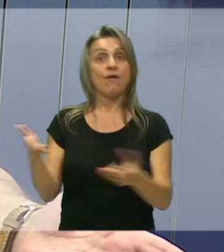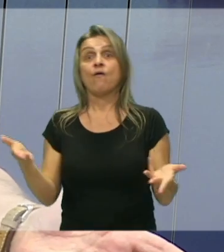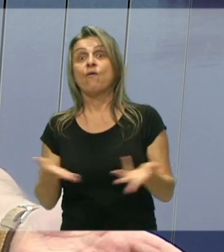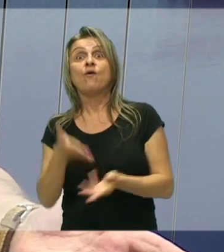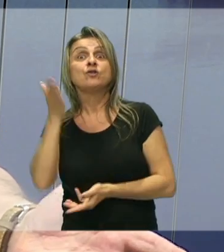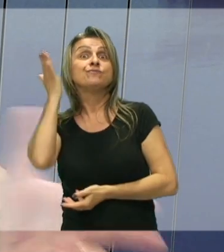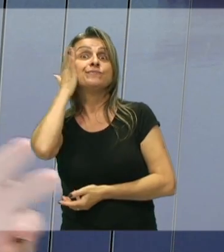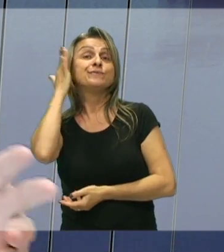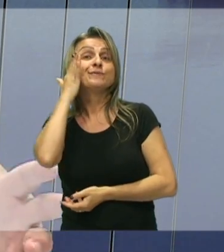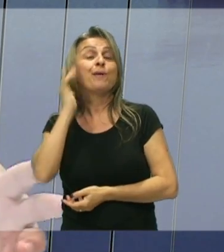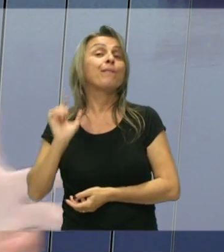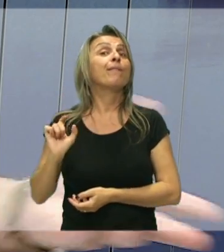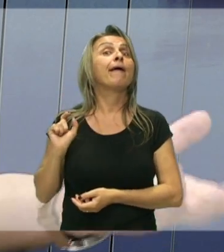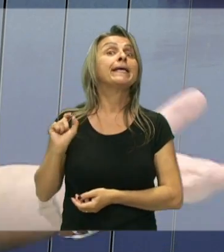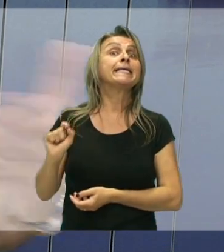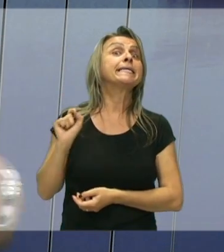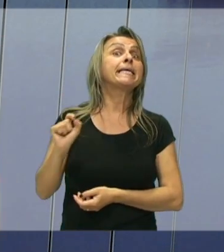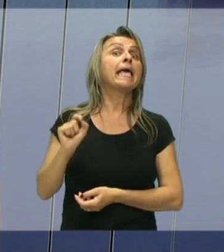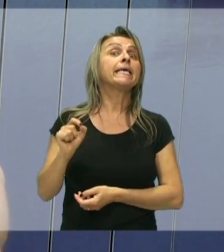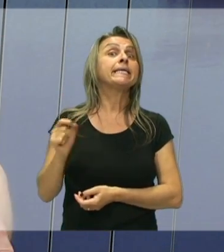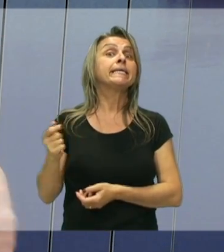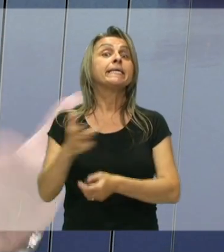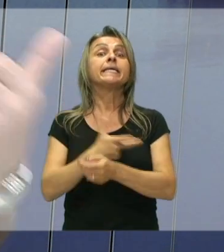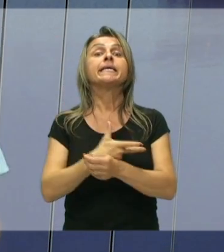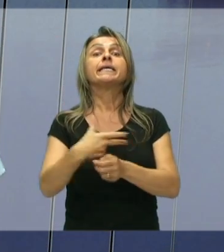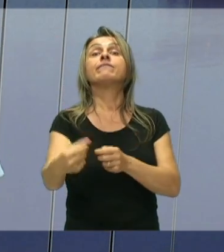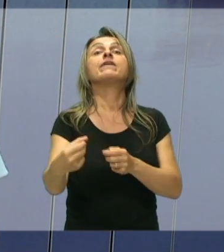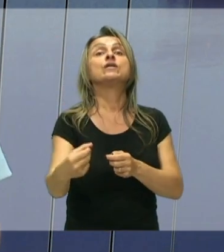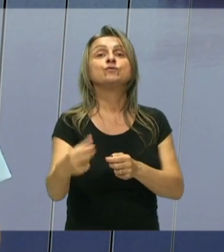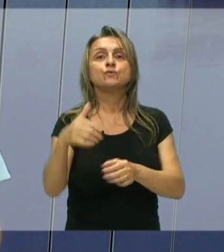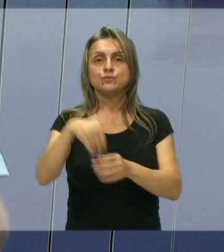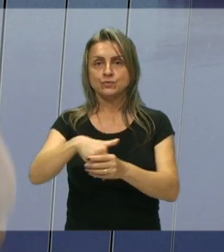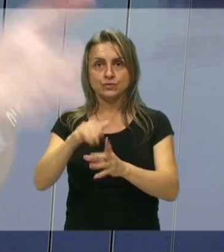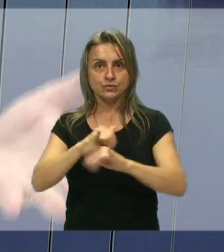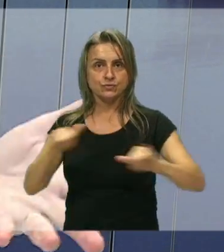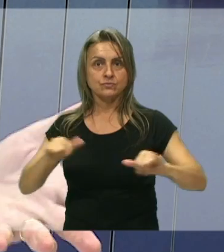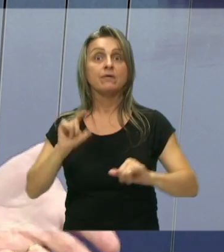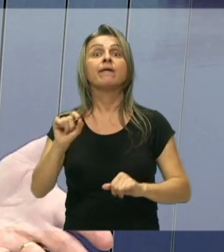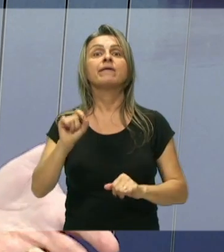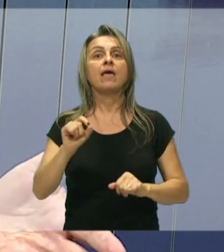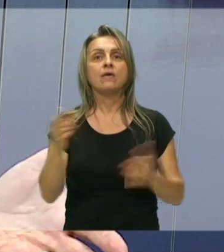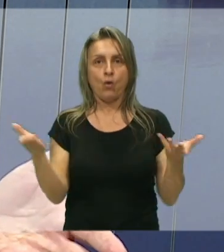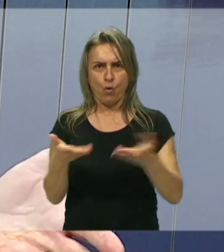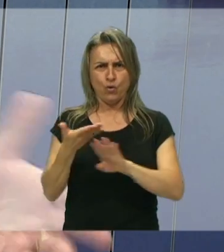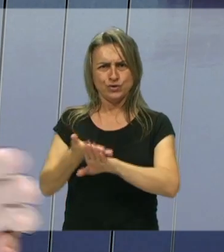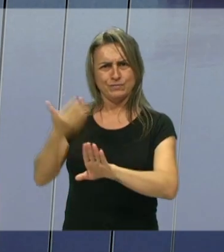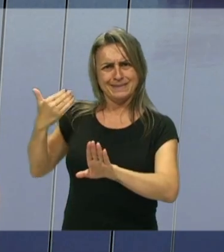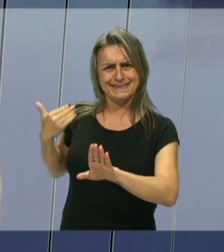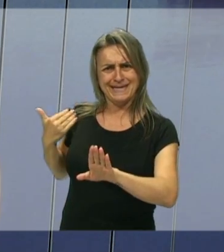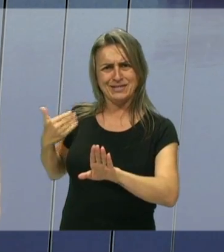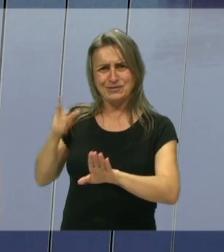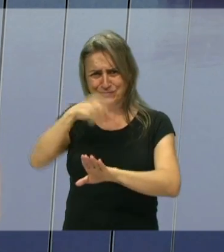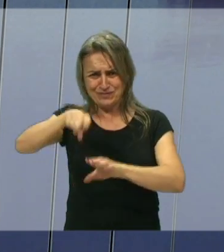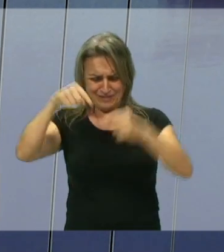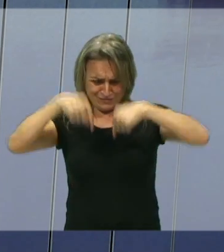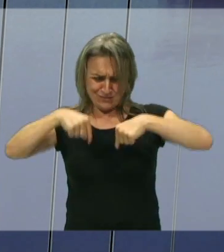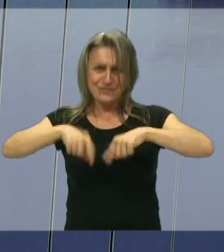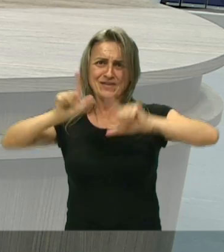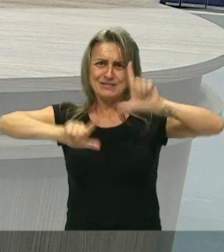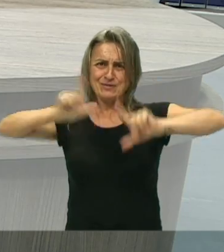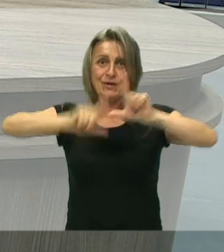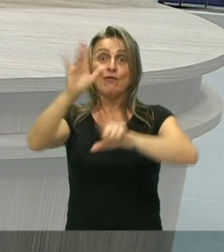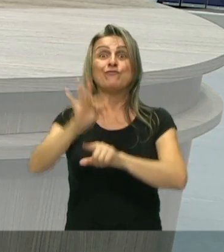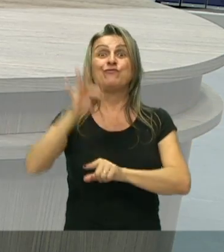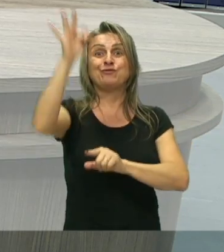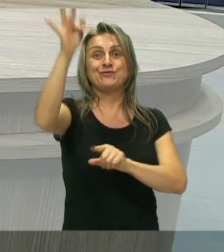saber quem é que ganhou as eleições, porque eu estou no passado, vocês vão nos ver no futuro. Não, mas de